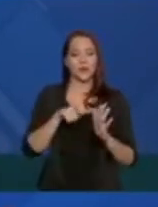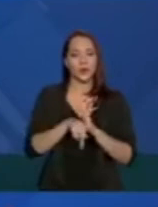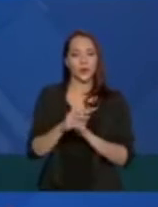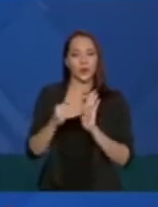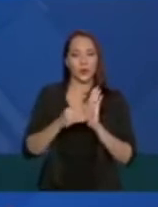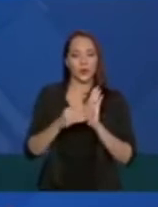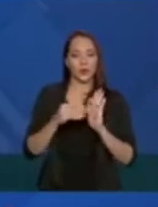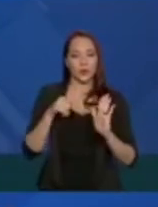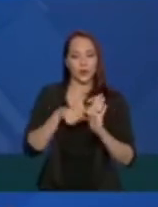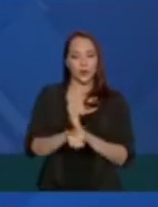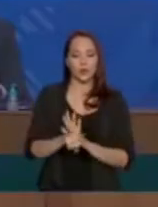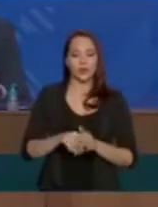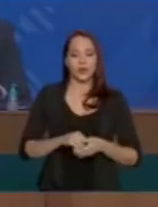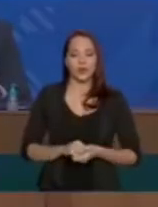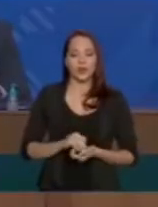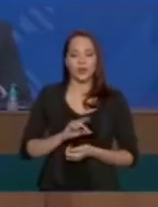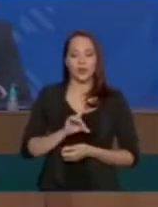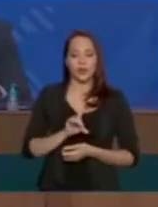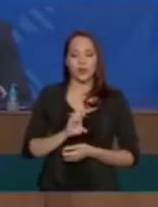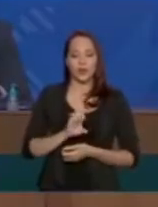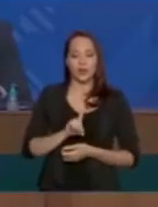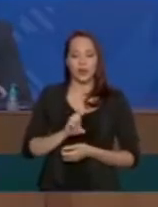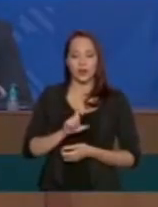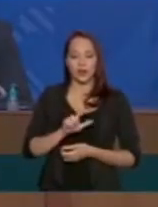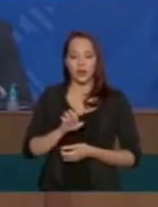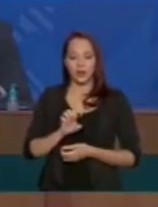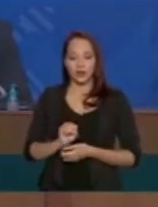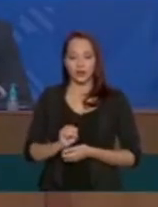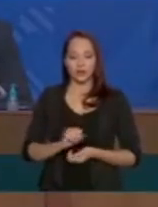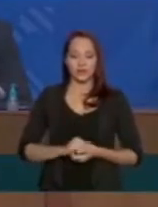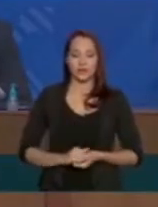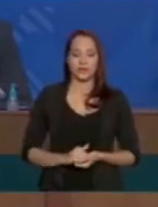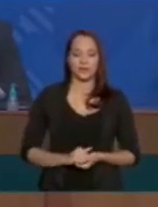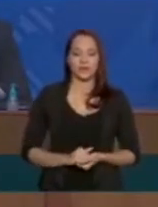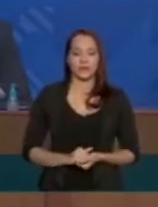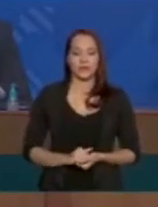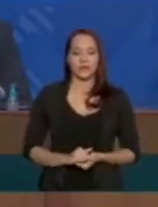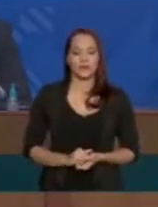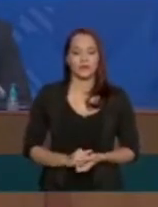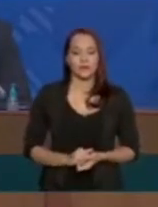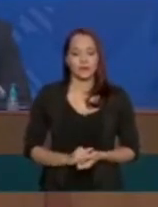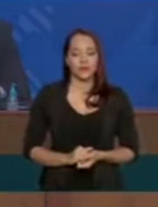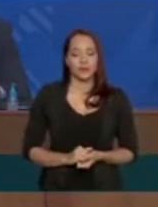última pergunta da coletiva é Délis Ortiz, TV Globo.